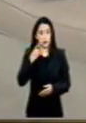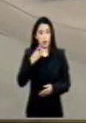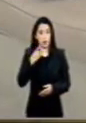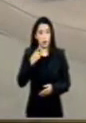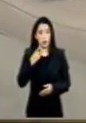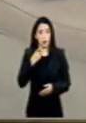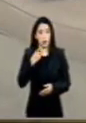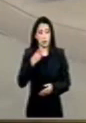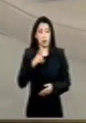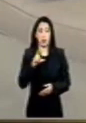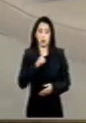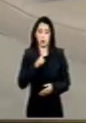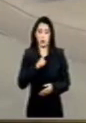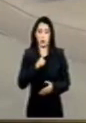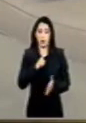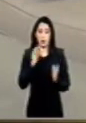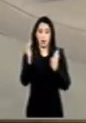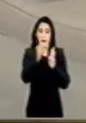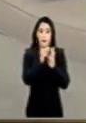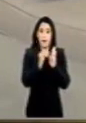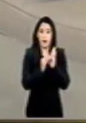possuem dados, informações,